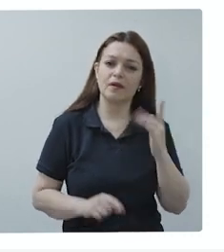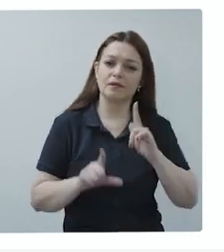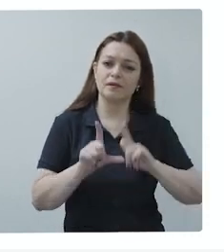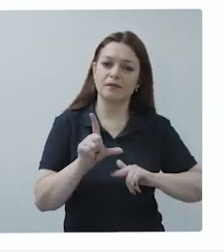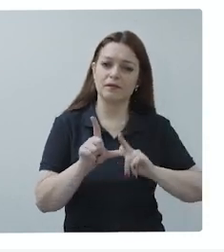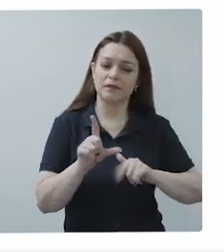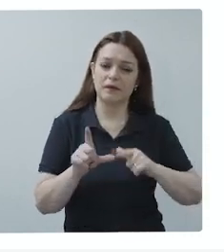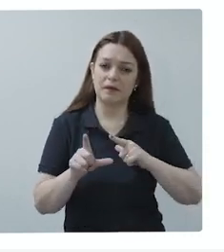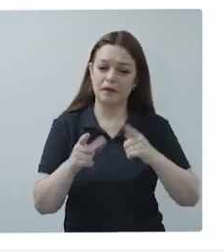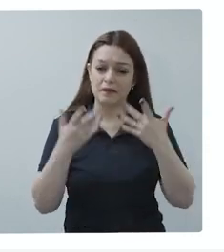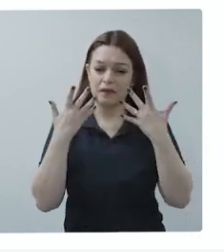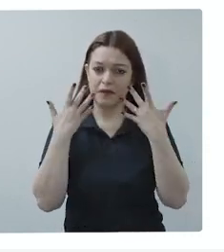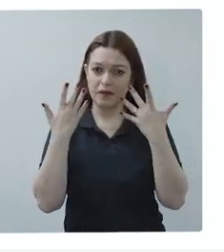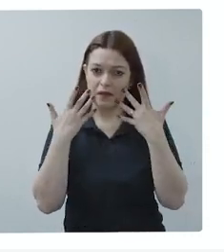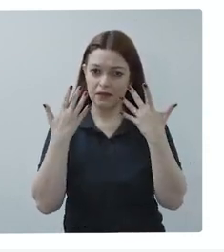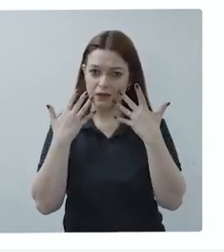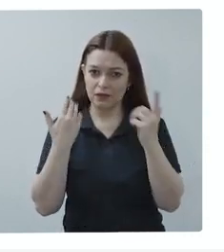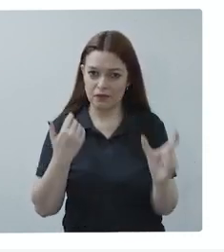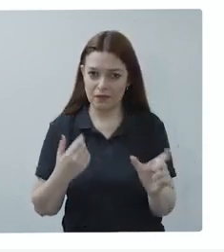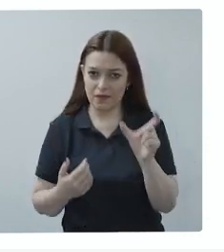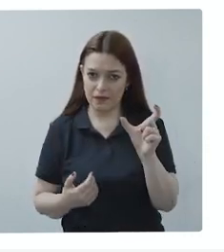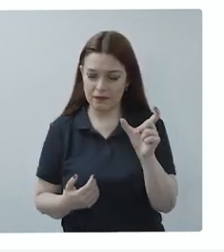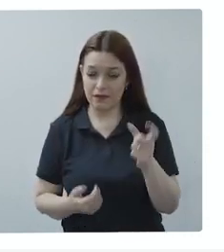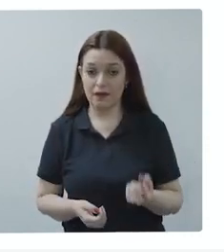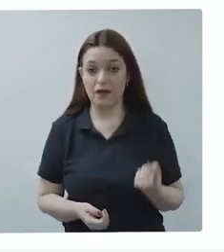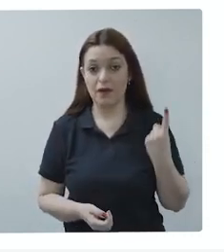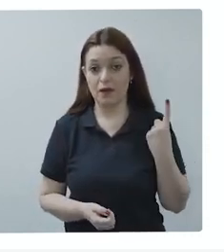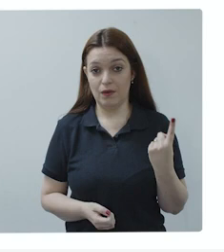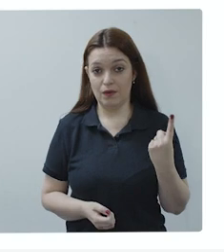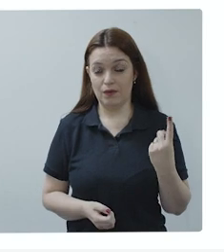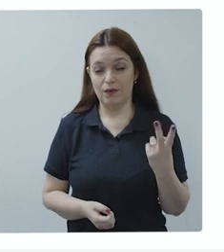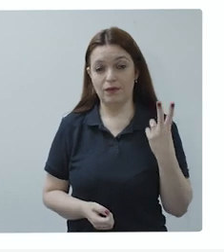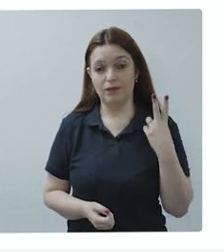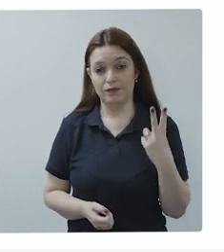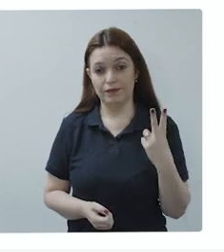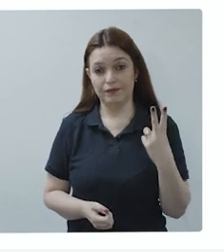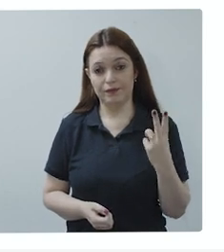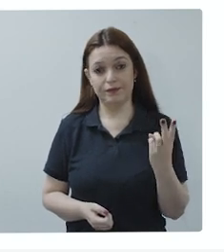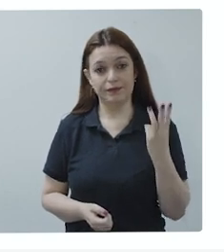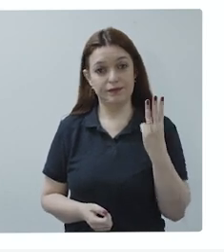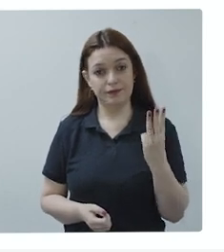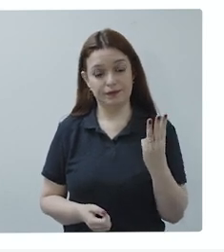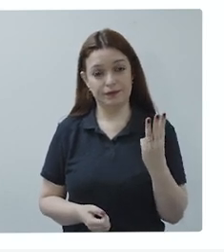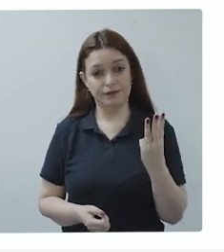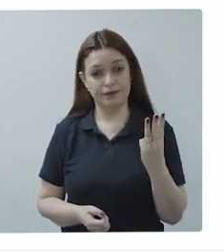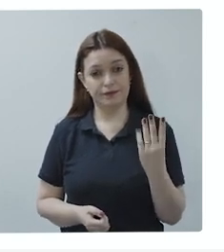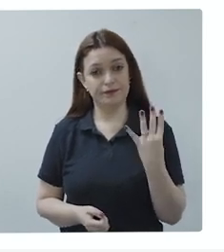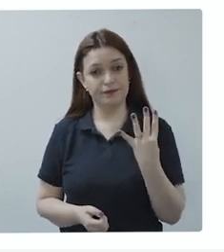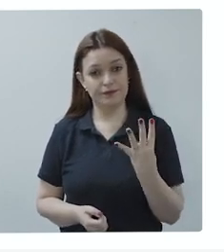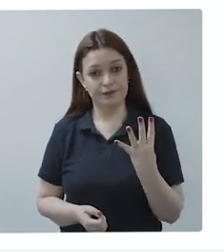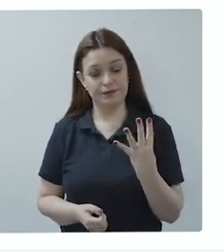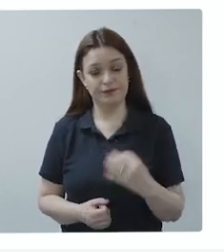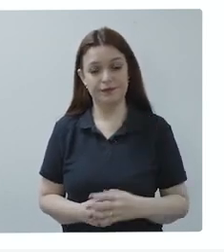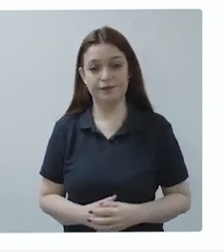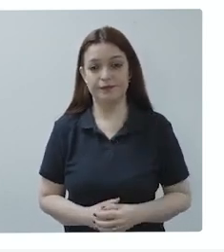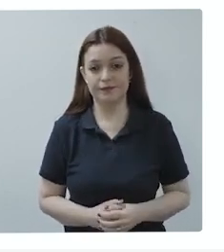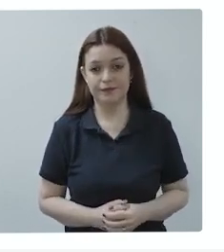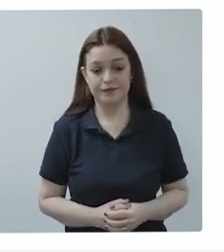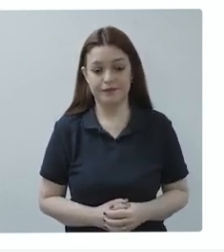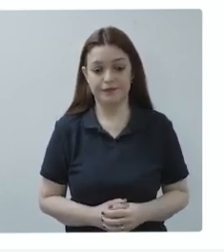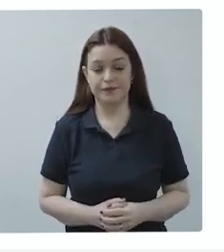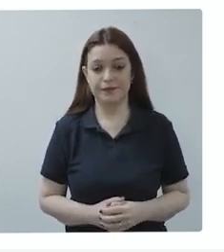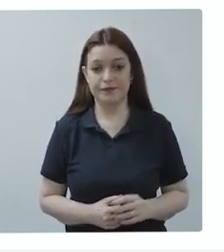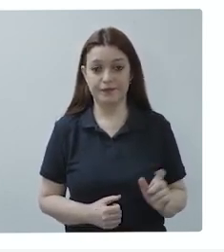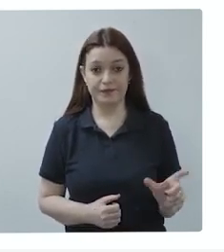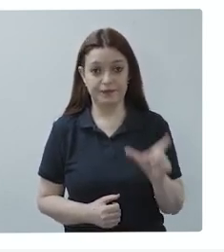gato? Uma, duas, três... 4. A